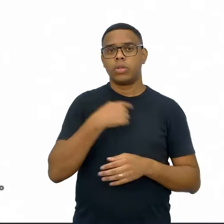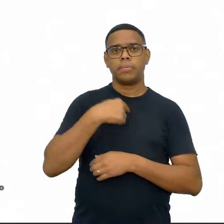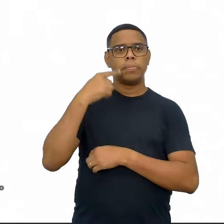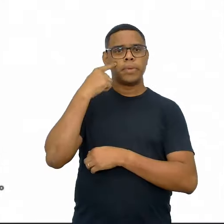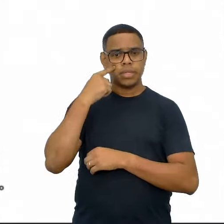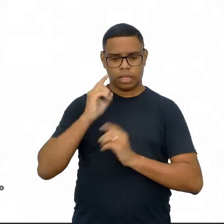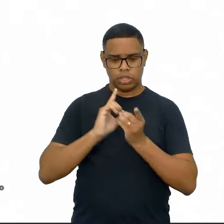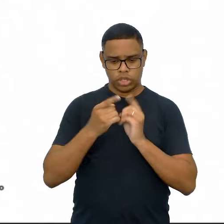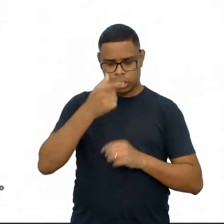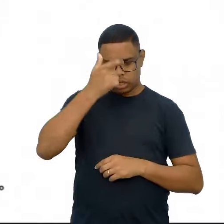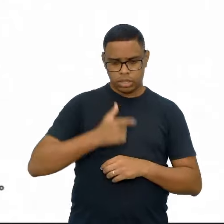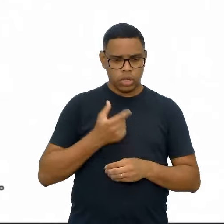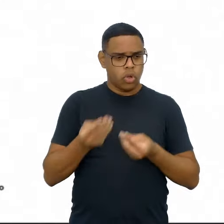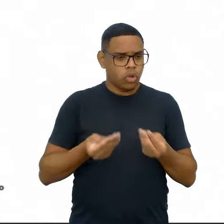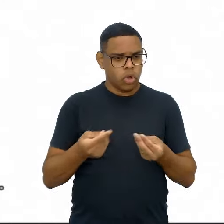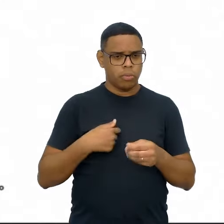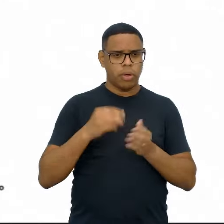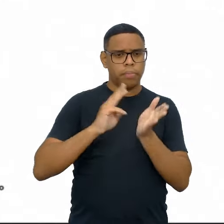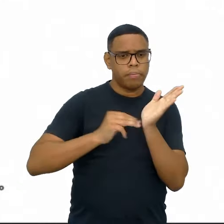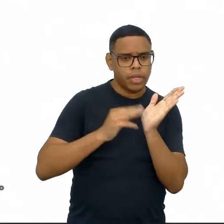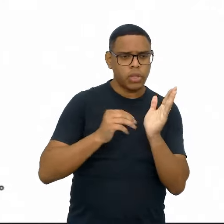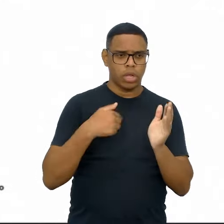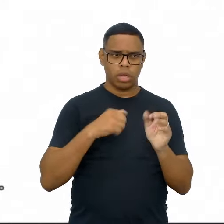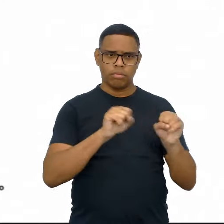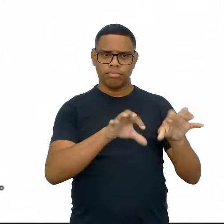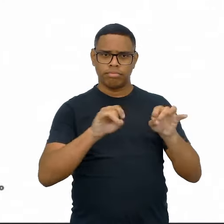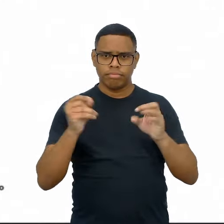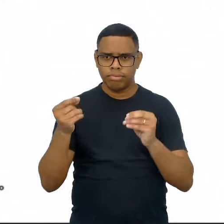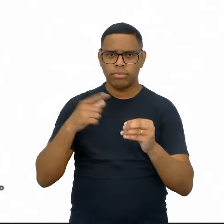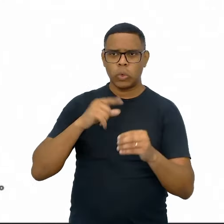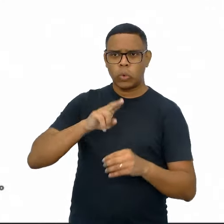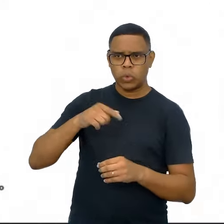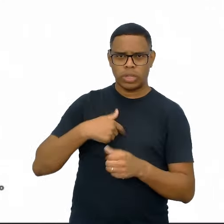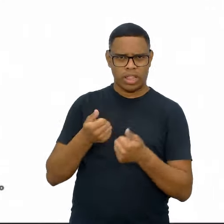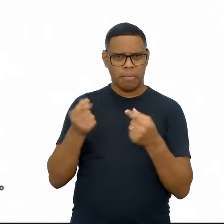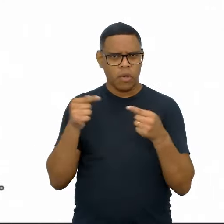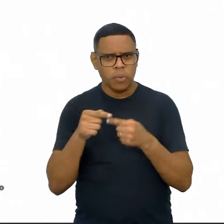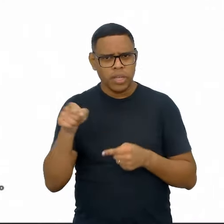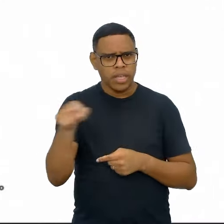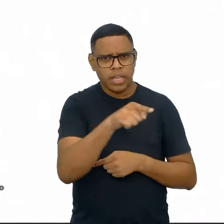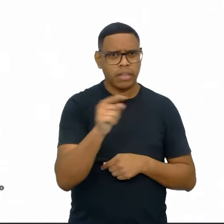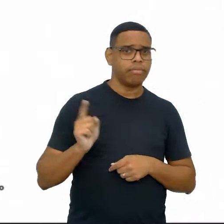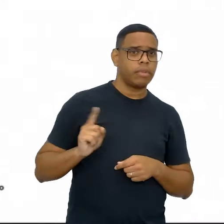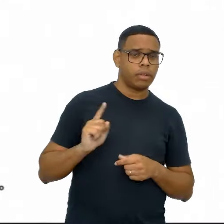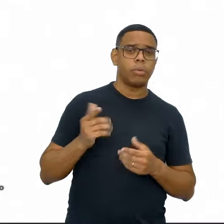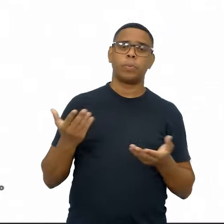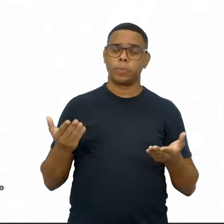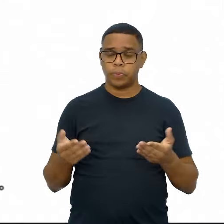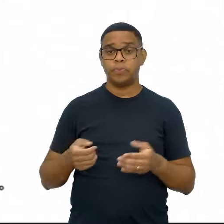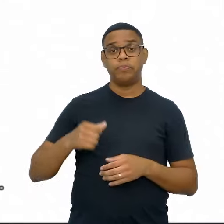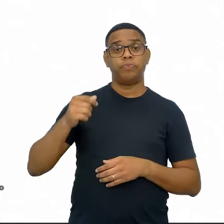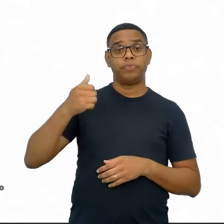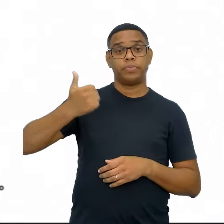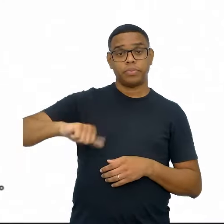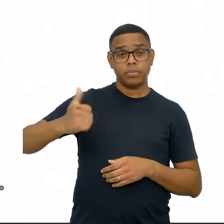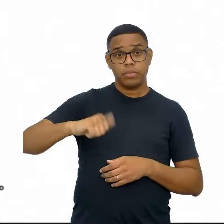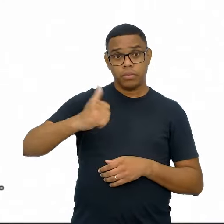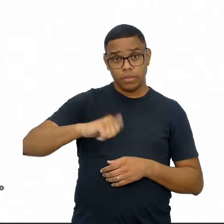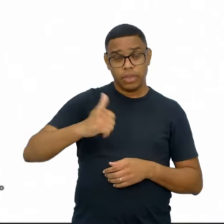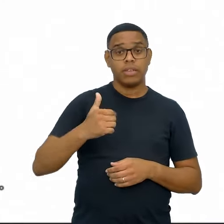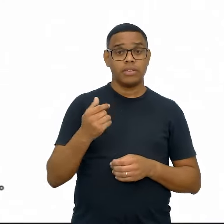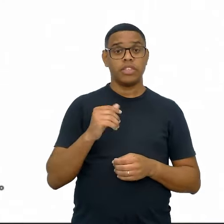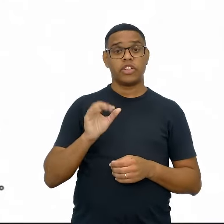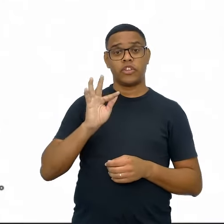nossa didática e as nossas metodologias que nós estamos utilizando. E essa avaliação, a